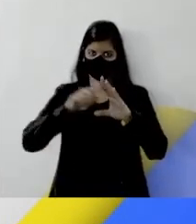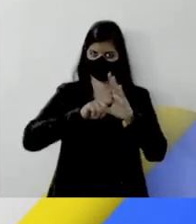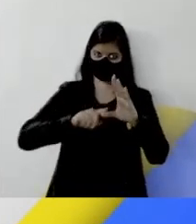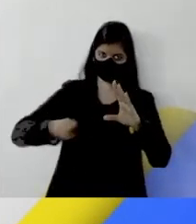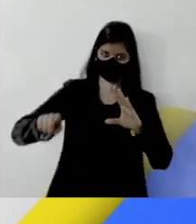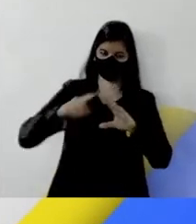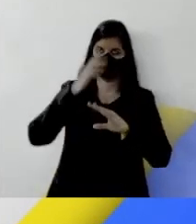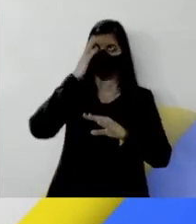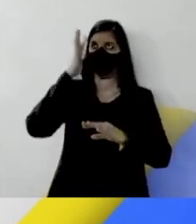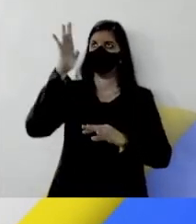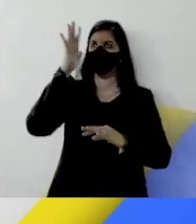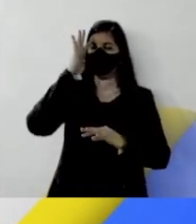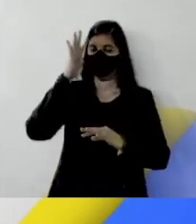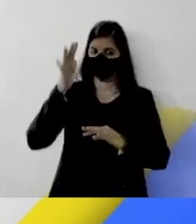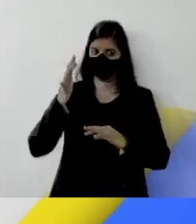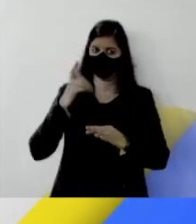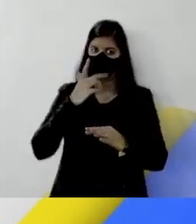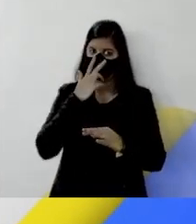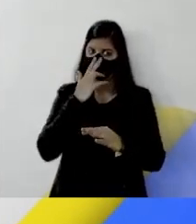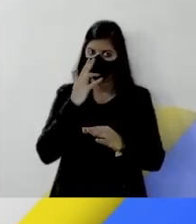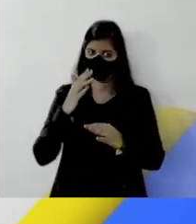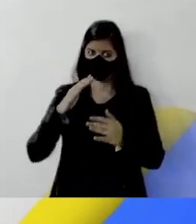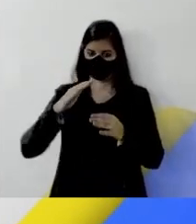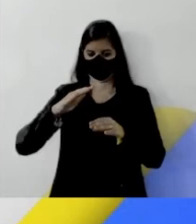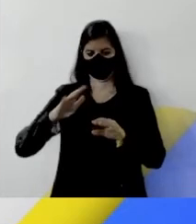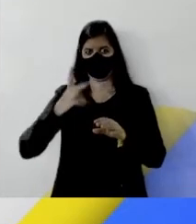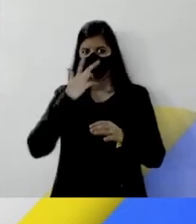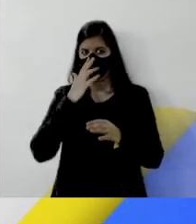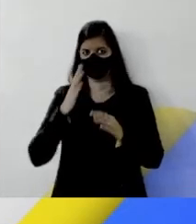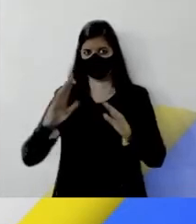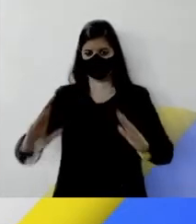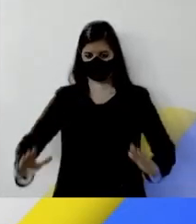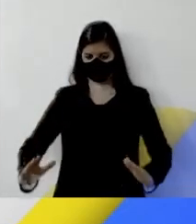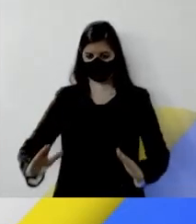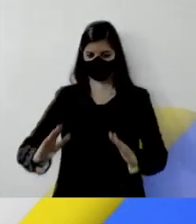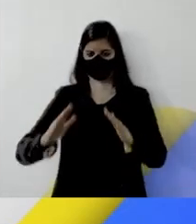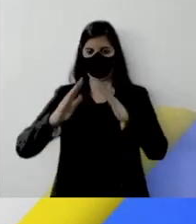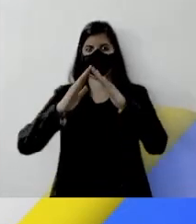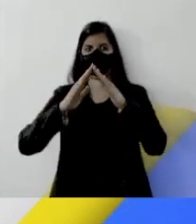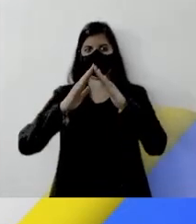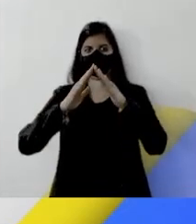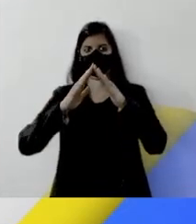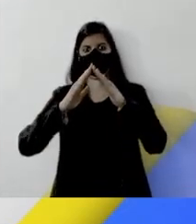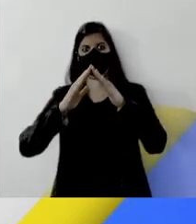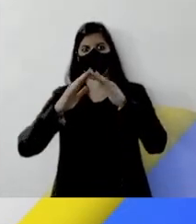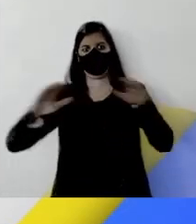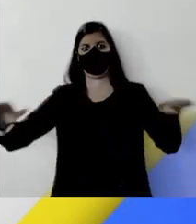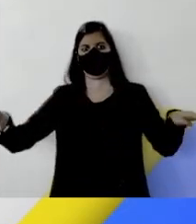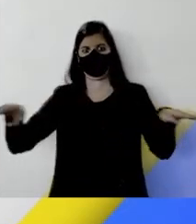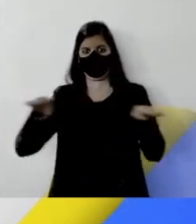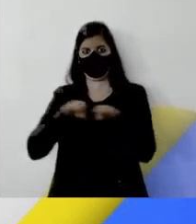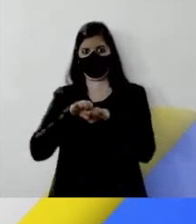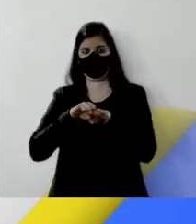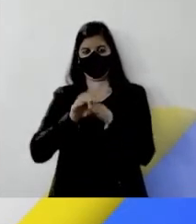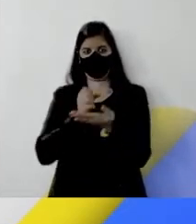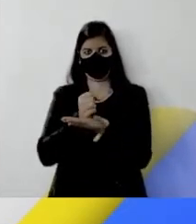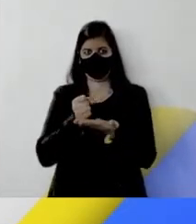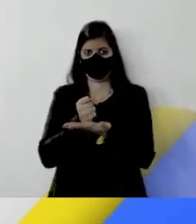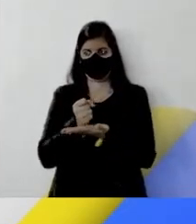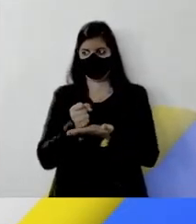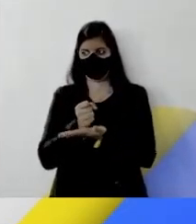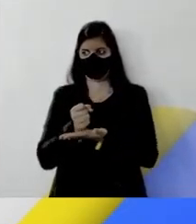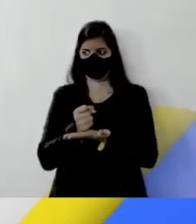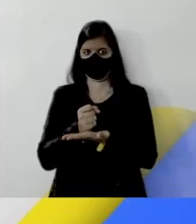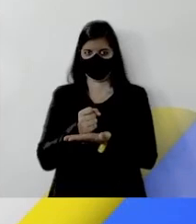gente imagina uma superfície, uma seção feita paralela à base, que é uma base